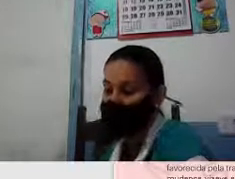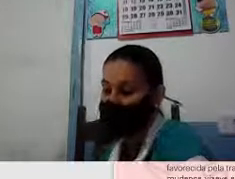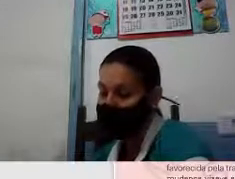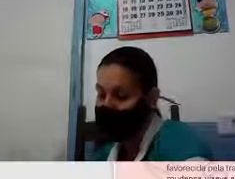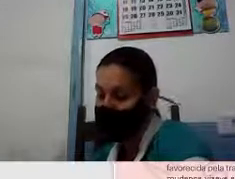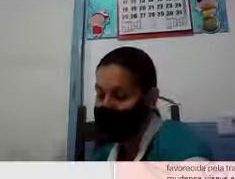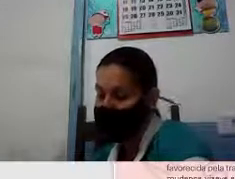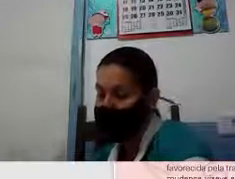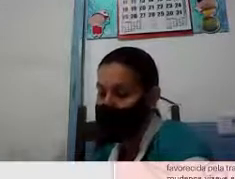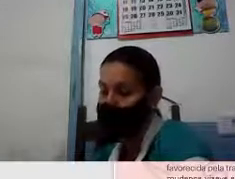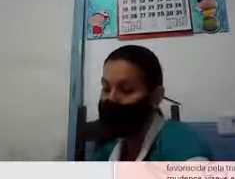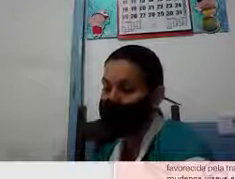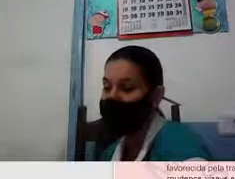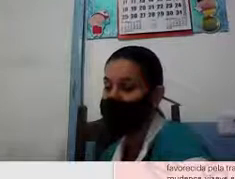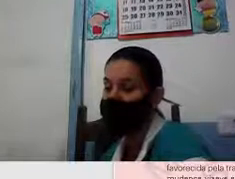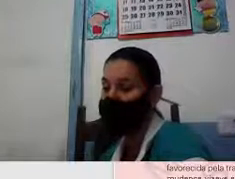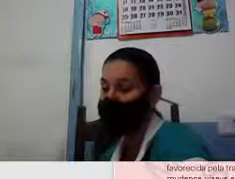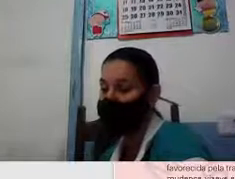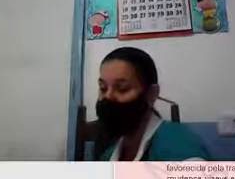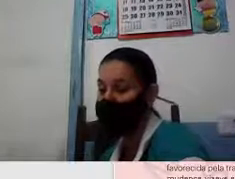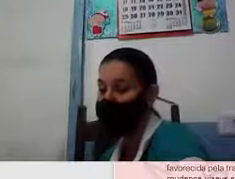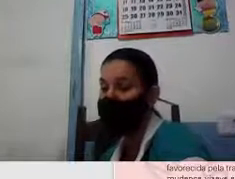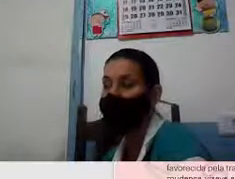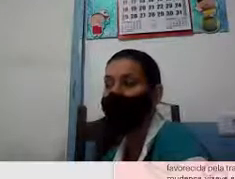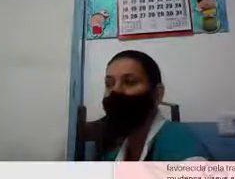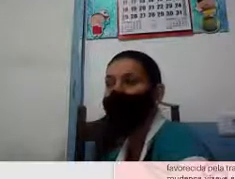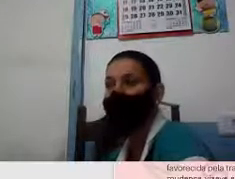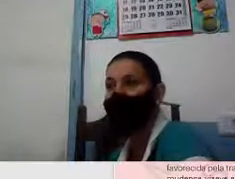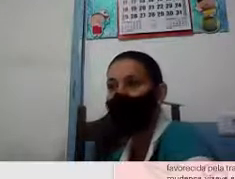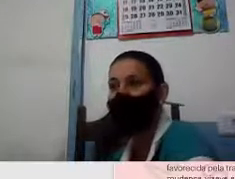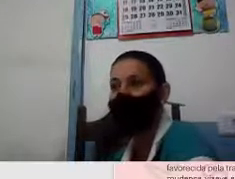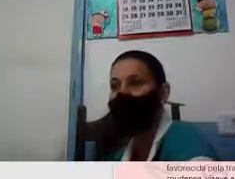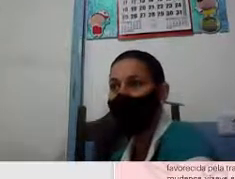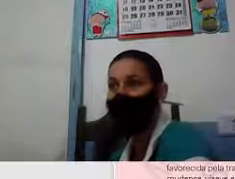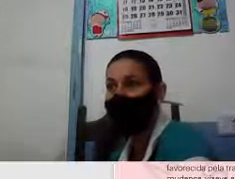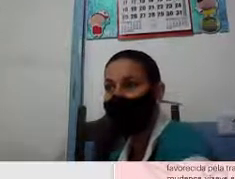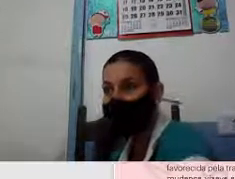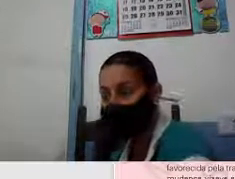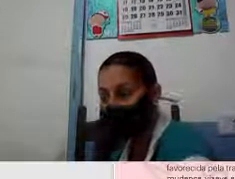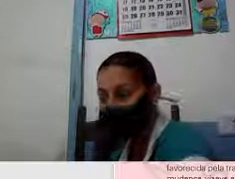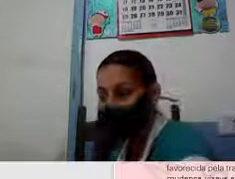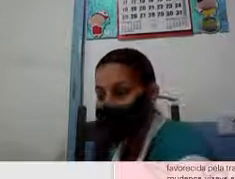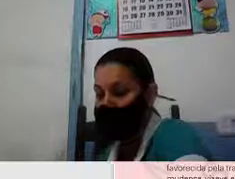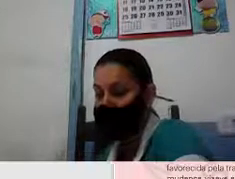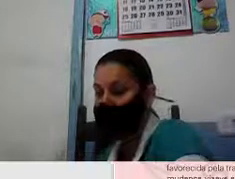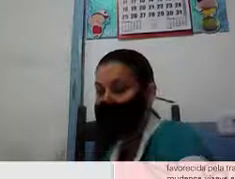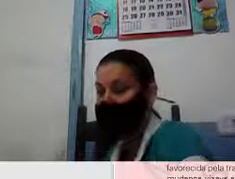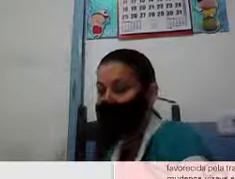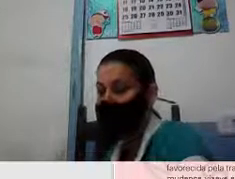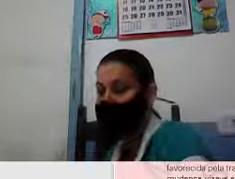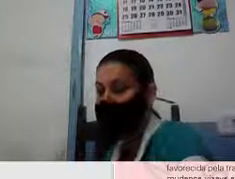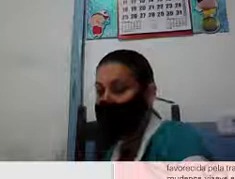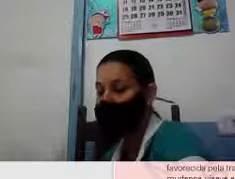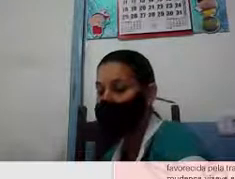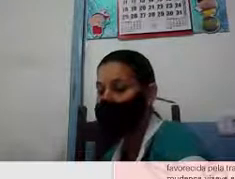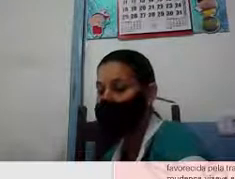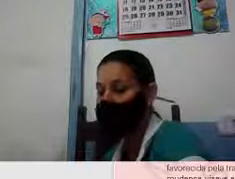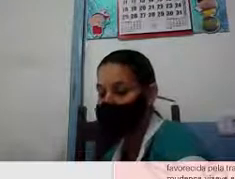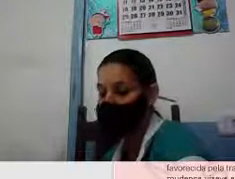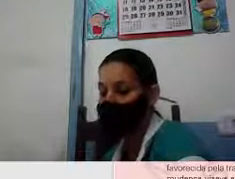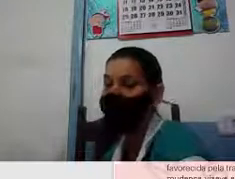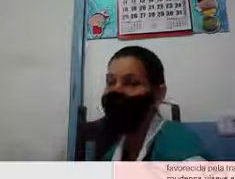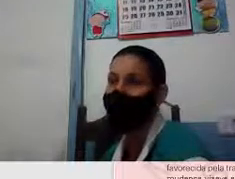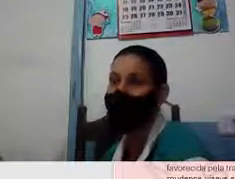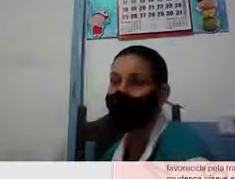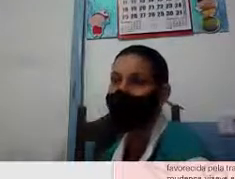por Carpe Diem. Segundo esse preceito, é necessário aproveitar o presente, viver o presente, tá? Para contemplar a